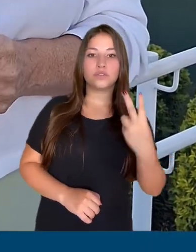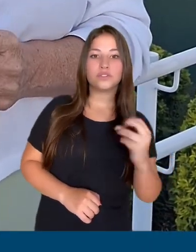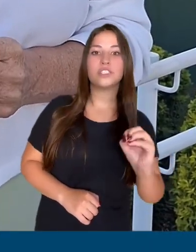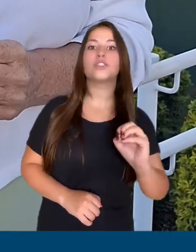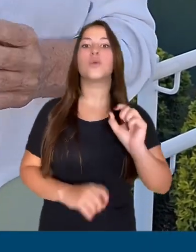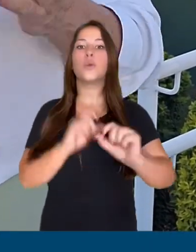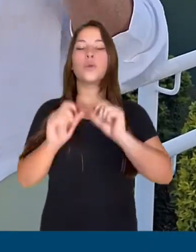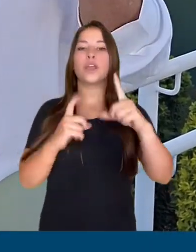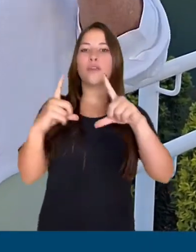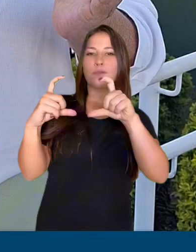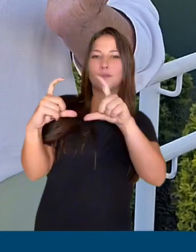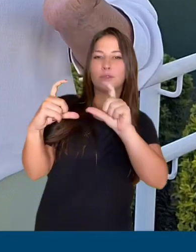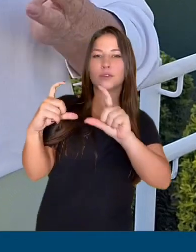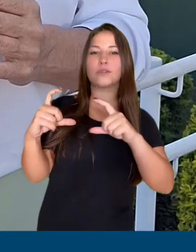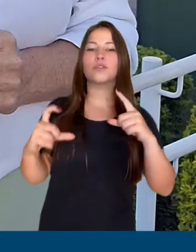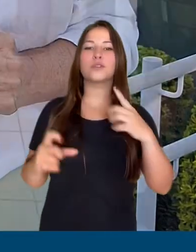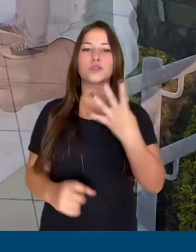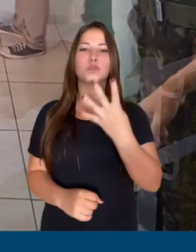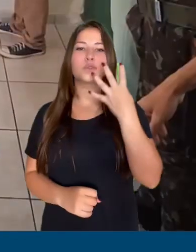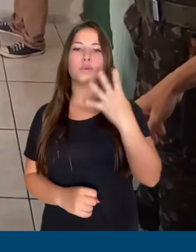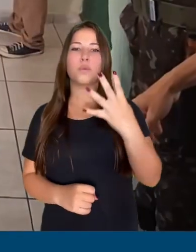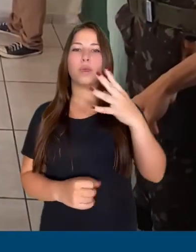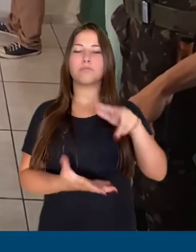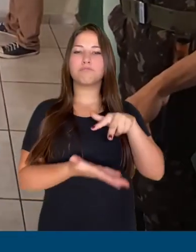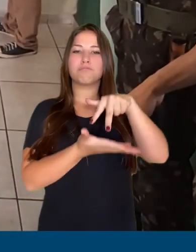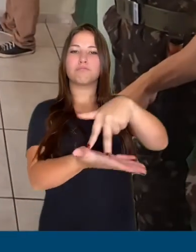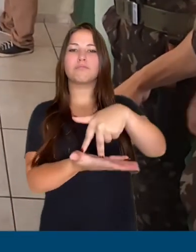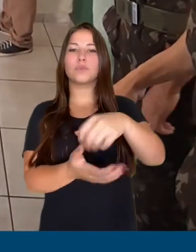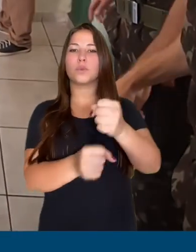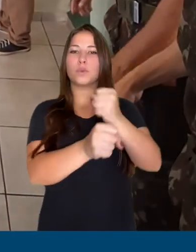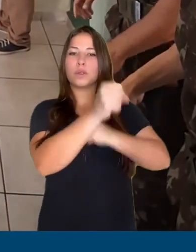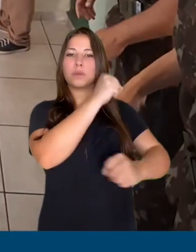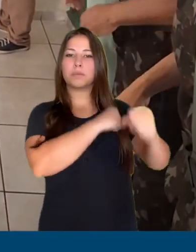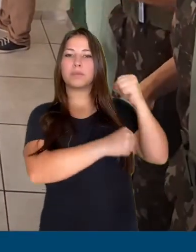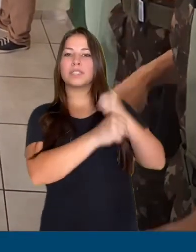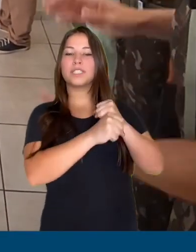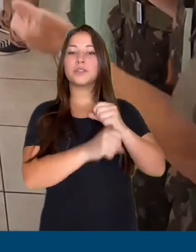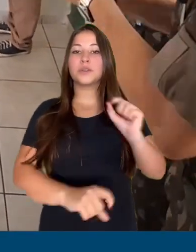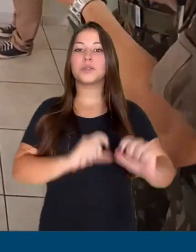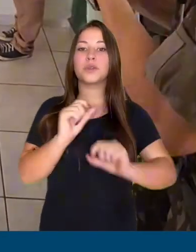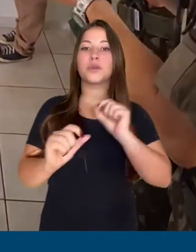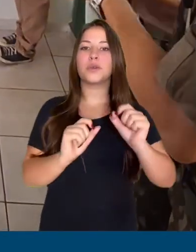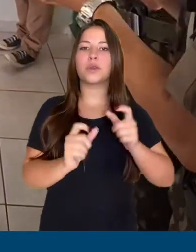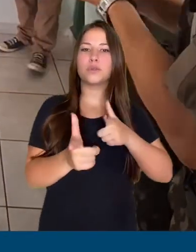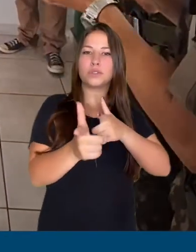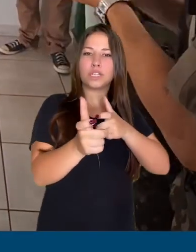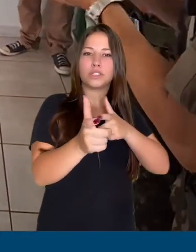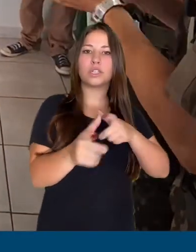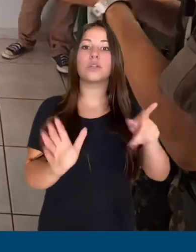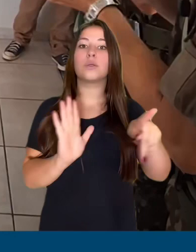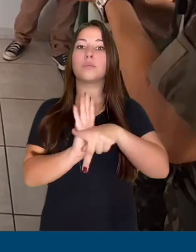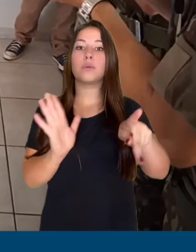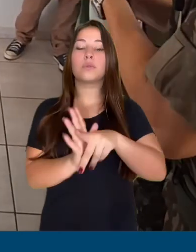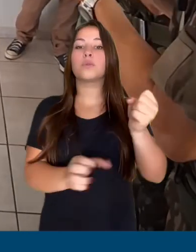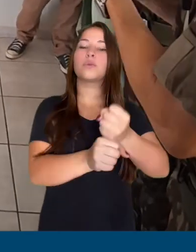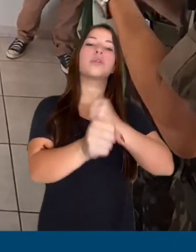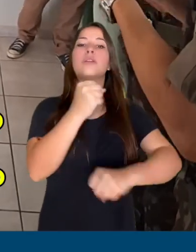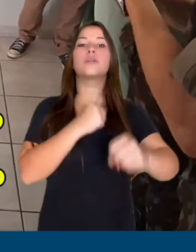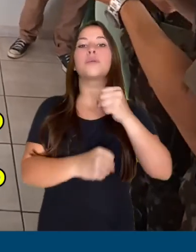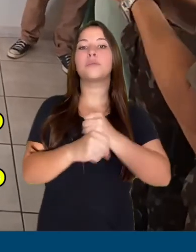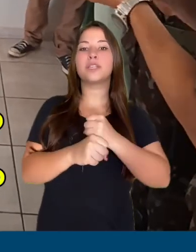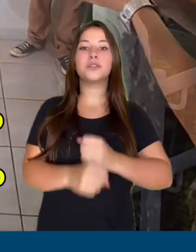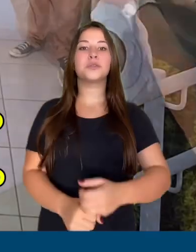TG-02020, com as fotografias dos quatro destaques do ano passado, que foram os atiradores do ano